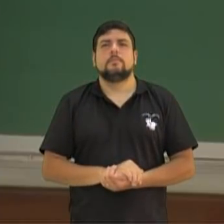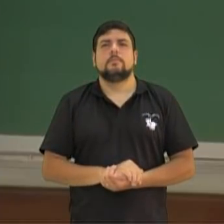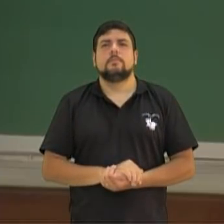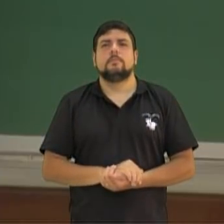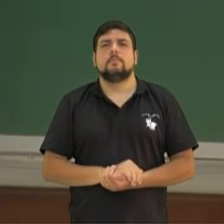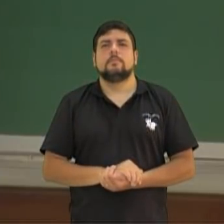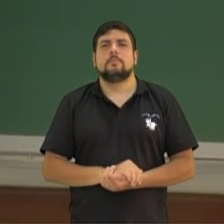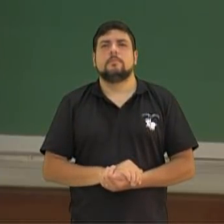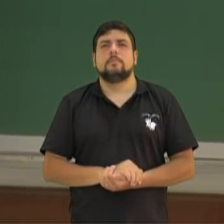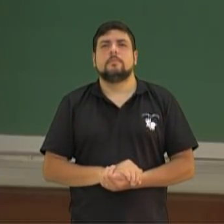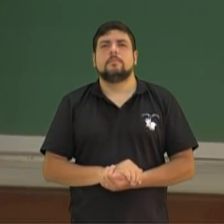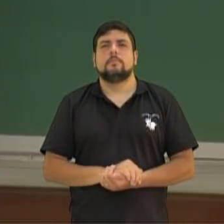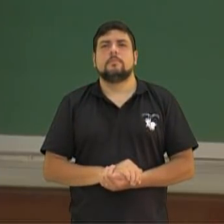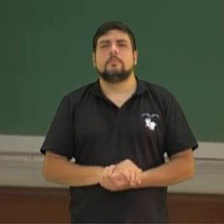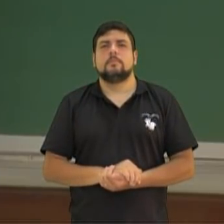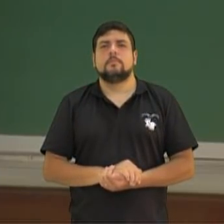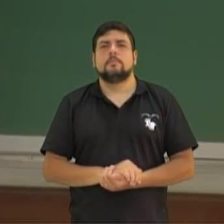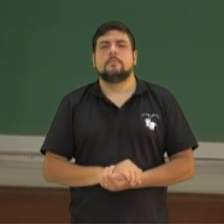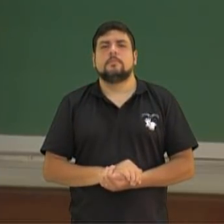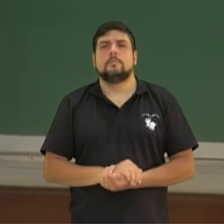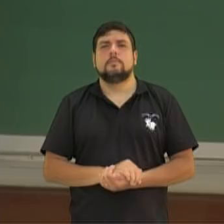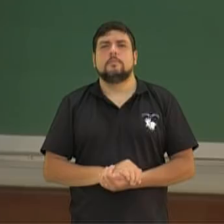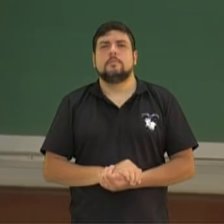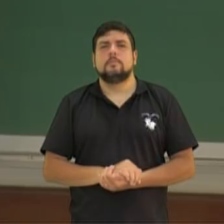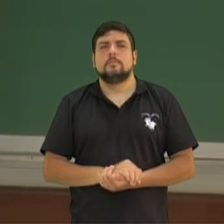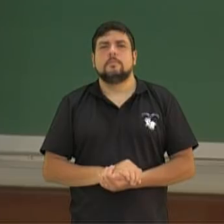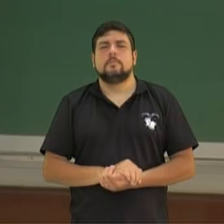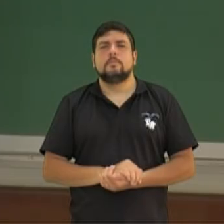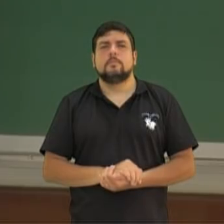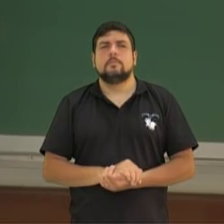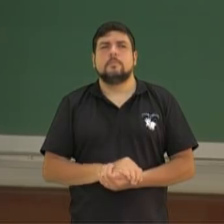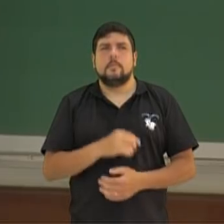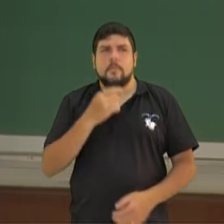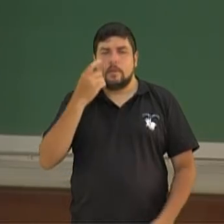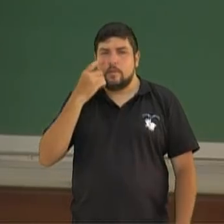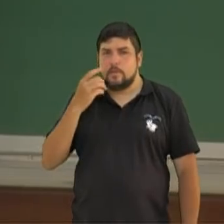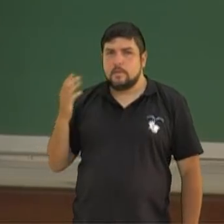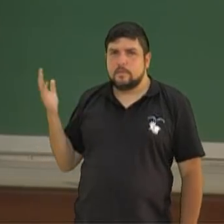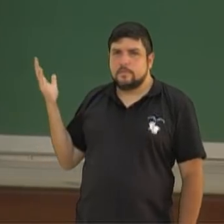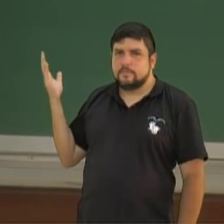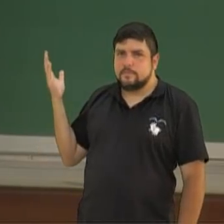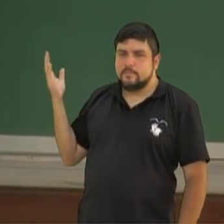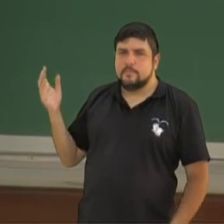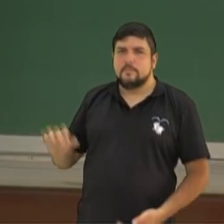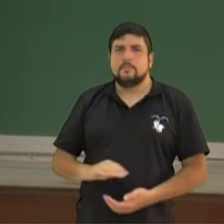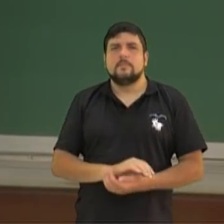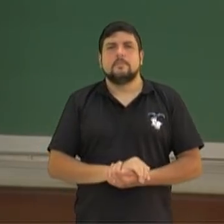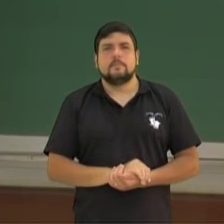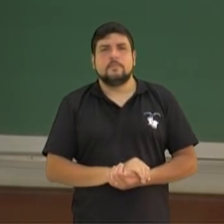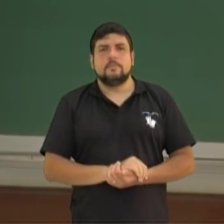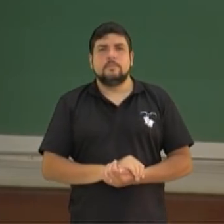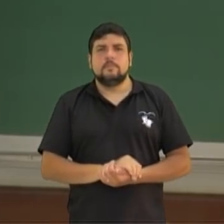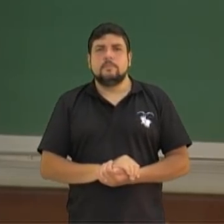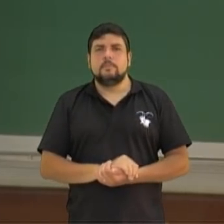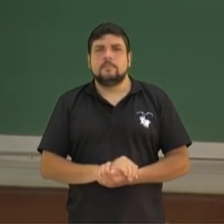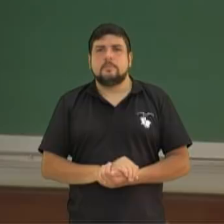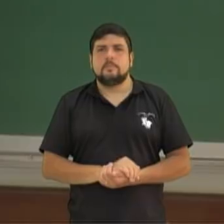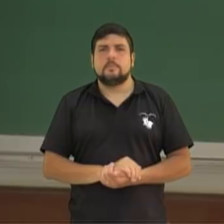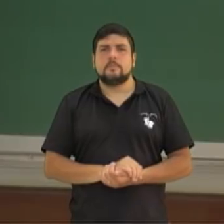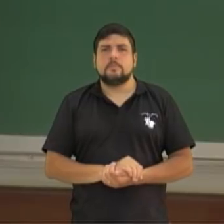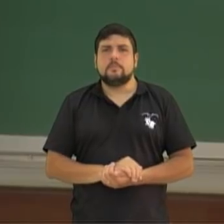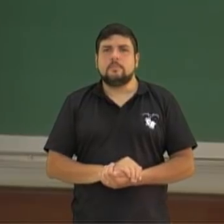slide, né? Nas próximas os dois modalidades ainda que nós vamos tratar.